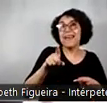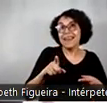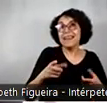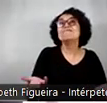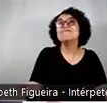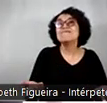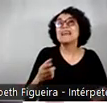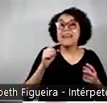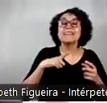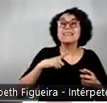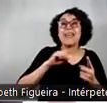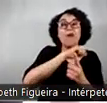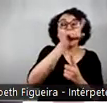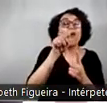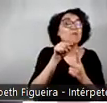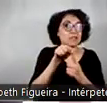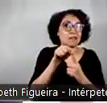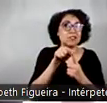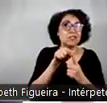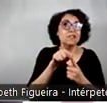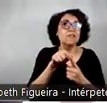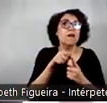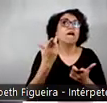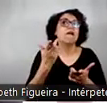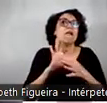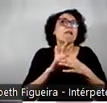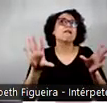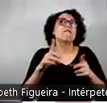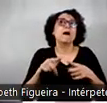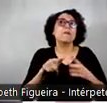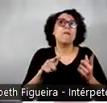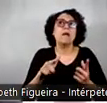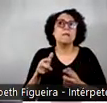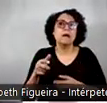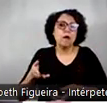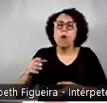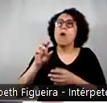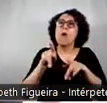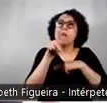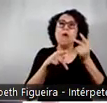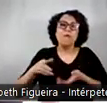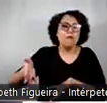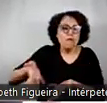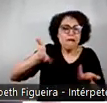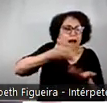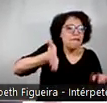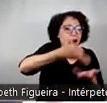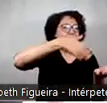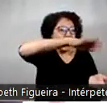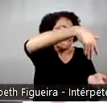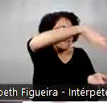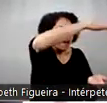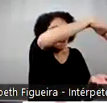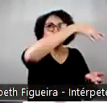muito mais preparado para poder receber uma empresa transnacional, por exemplo, no caso do Uber, né,